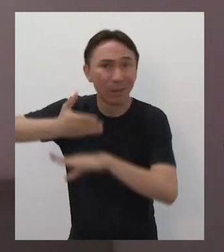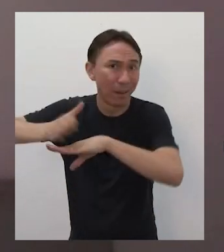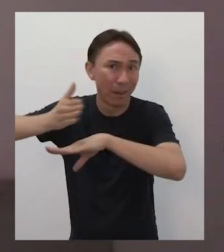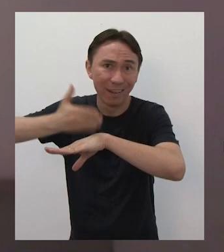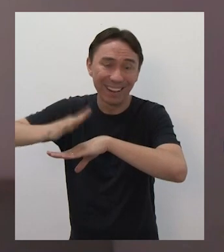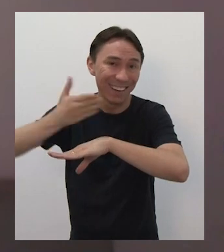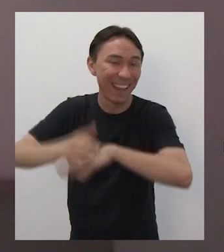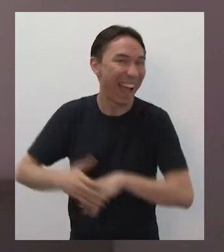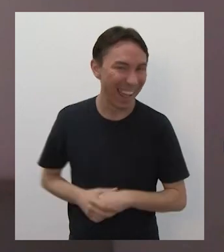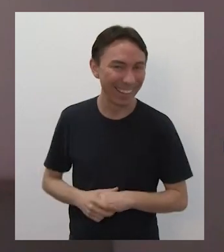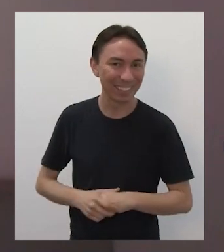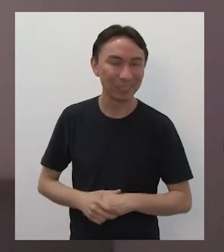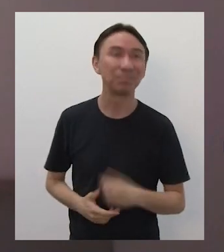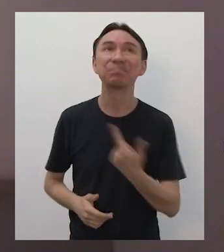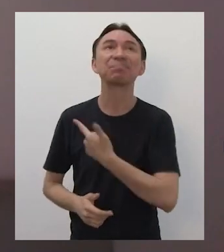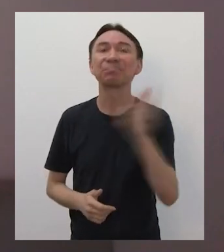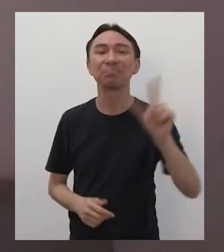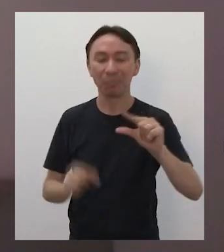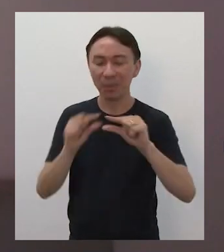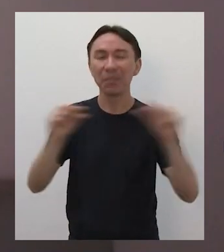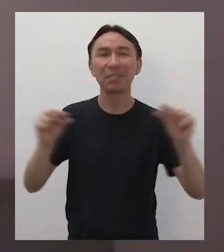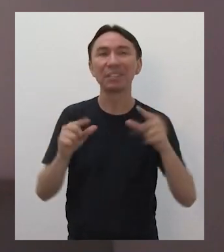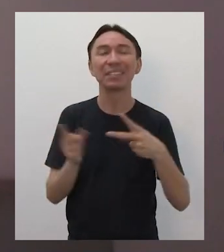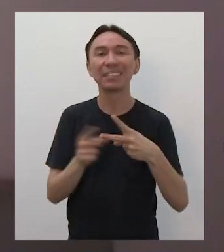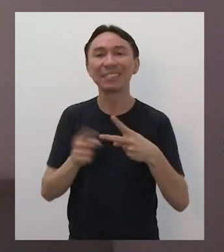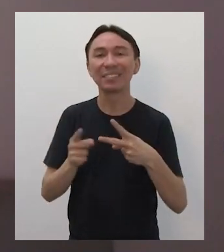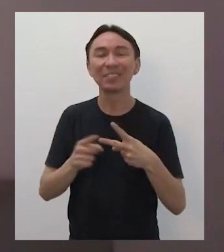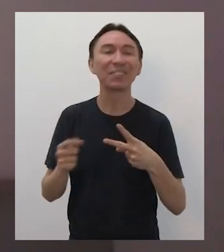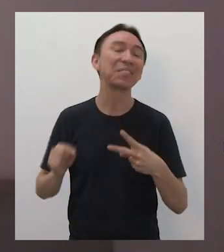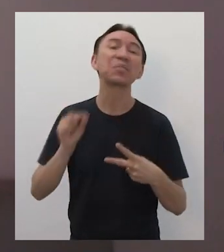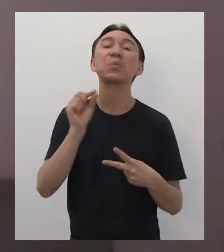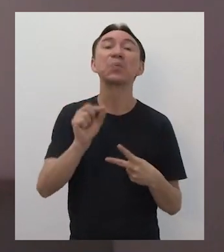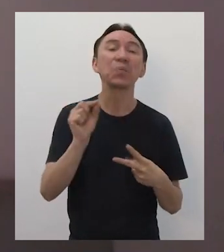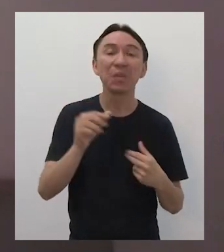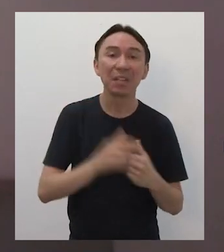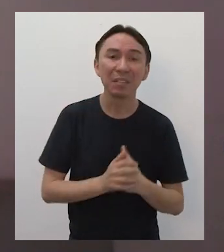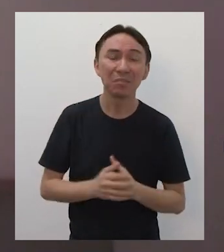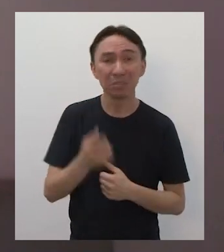fala é assim, ele falou, né? Não tenho nenhum talento